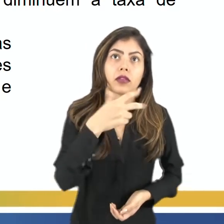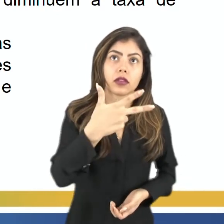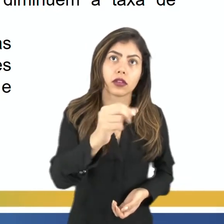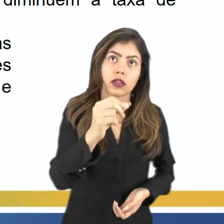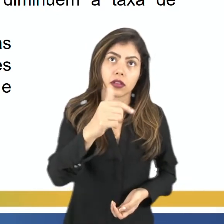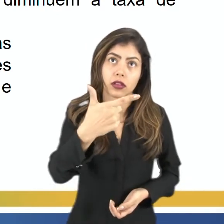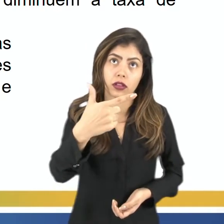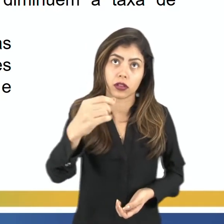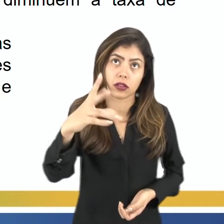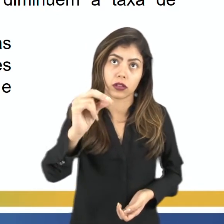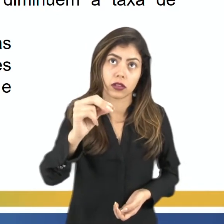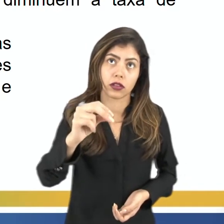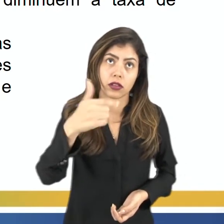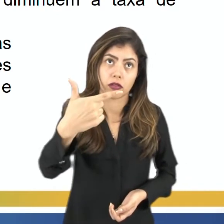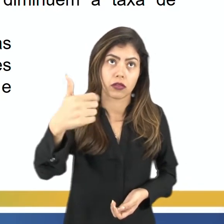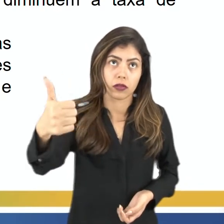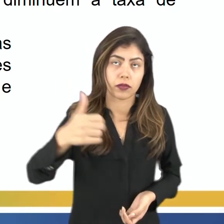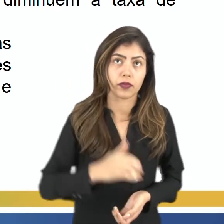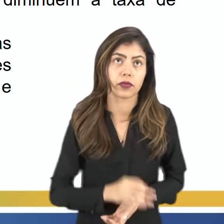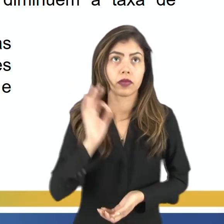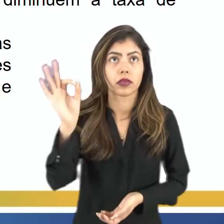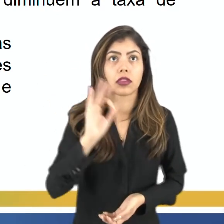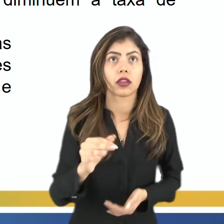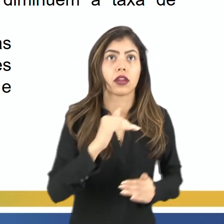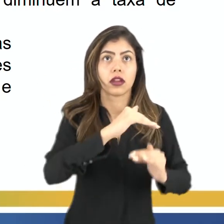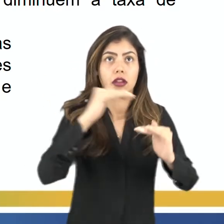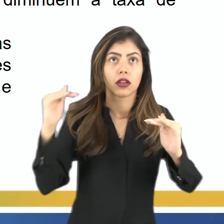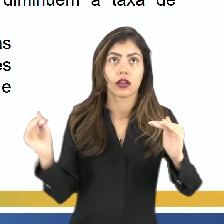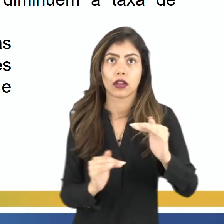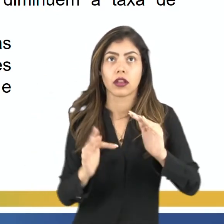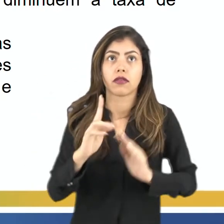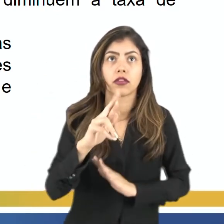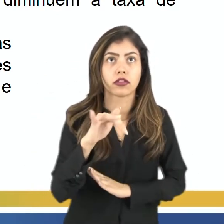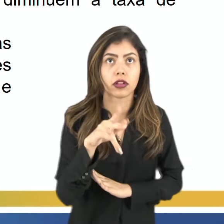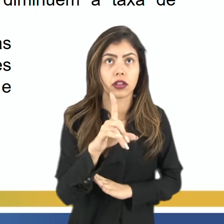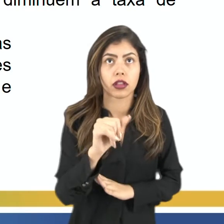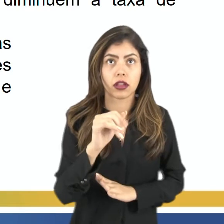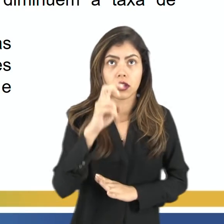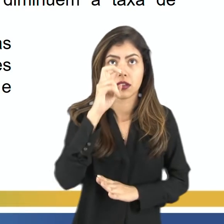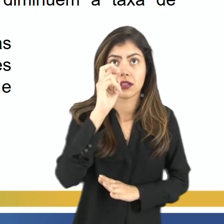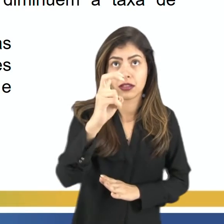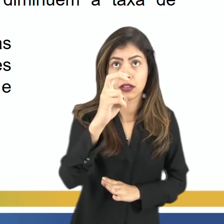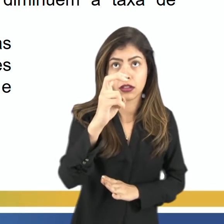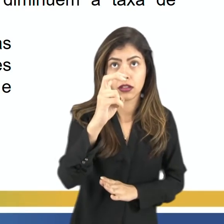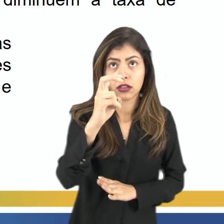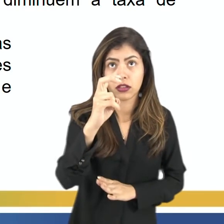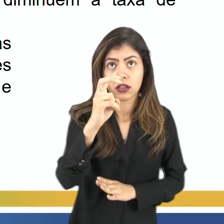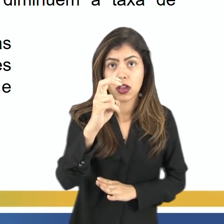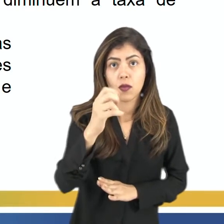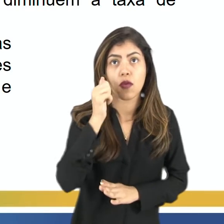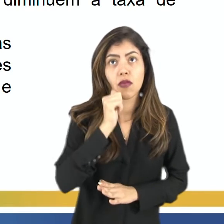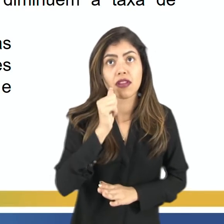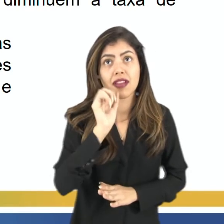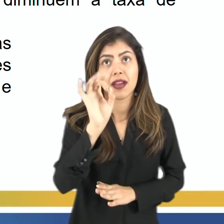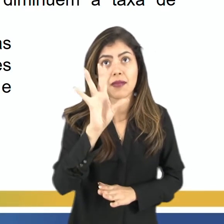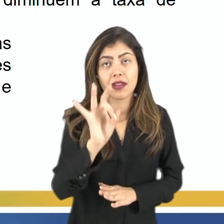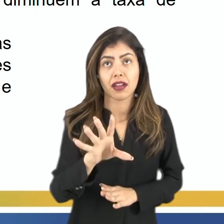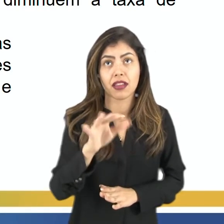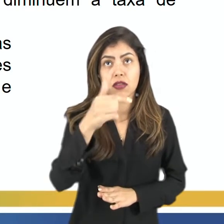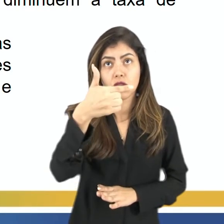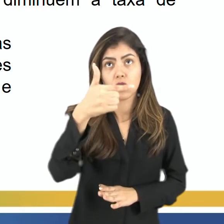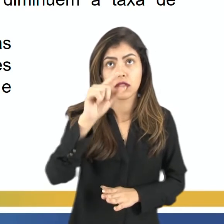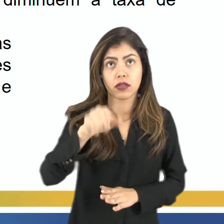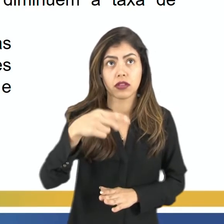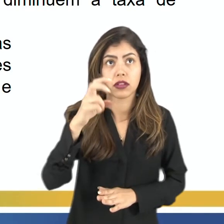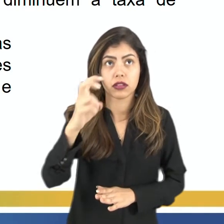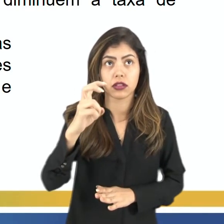Em 2050 serão 21%. A queda na taxa de fertilidade caiu de 5 crianças por mulher